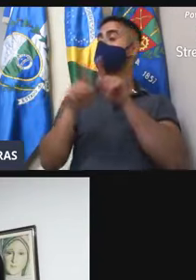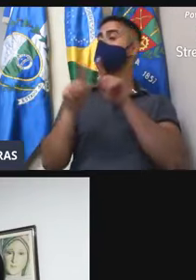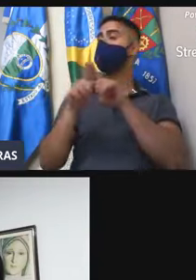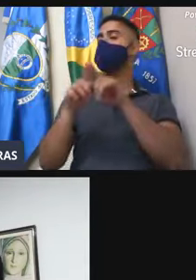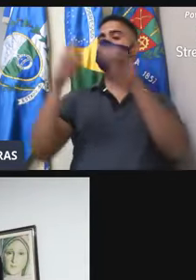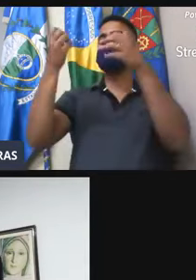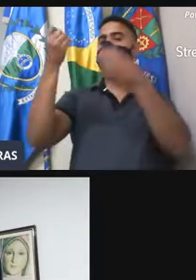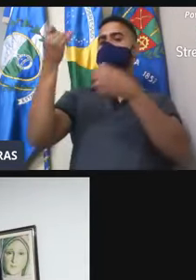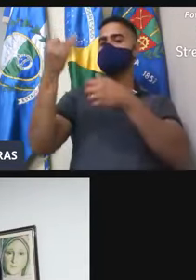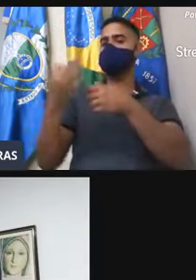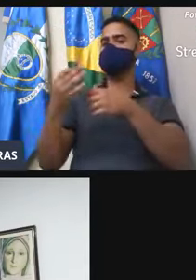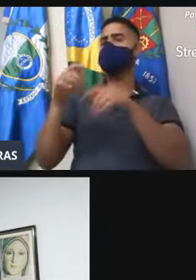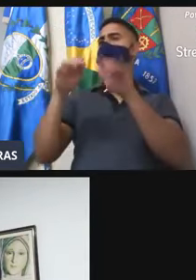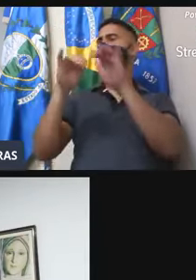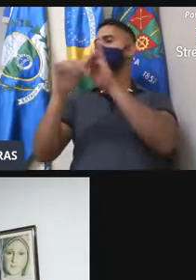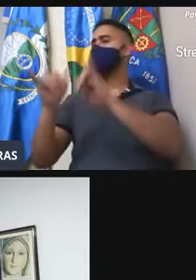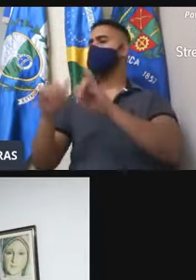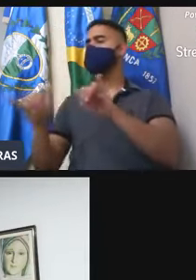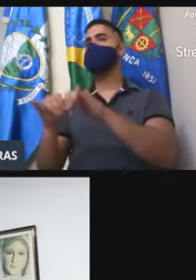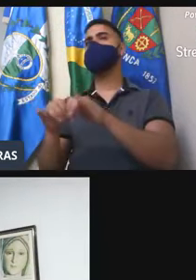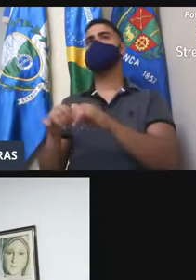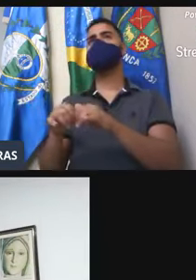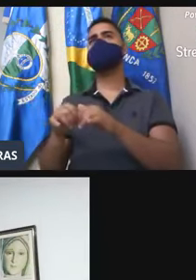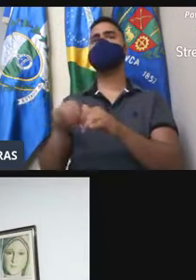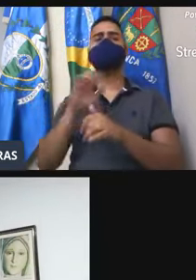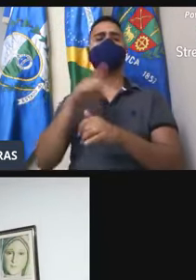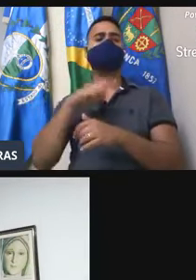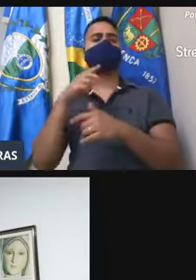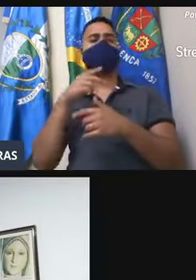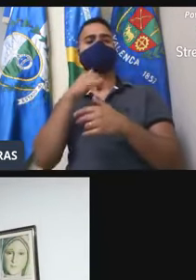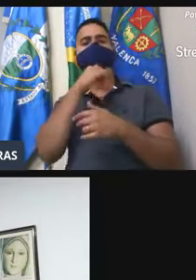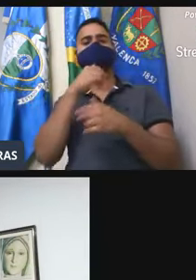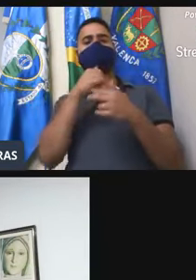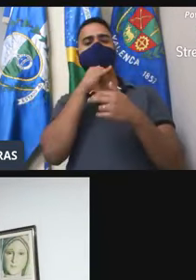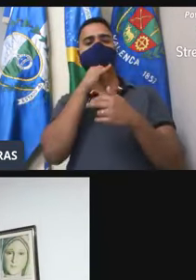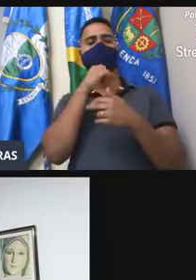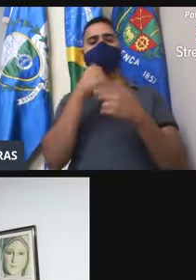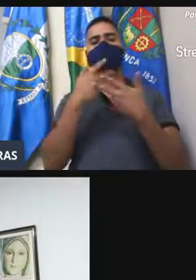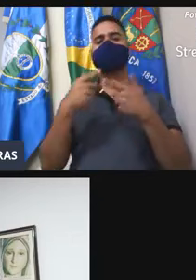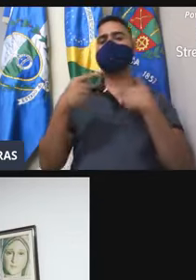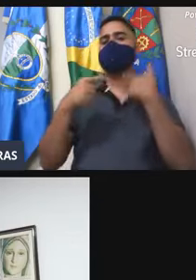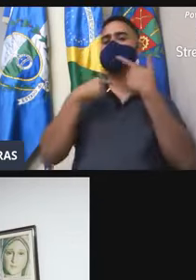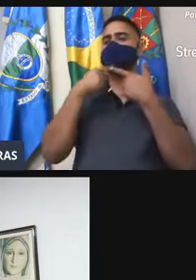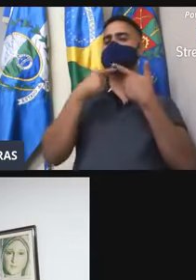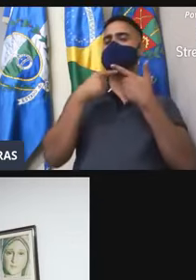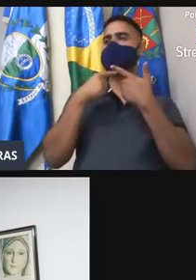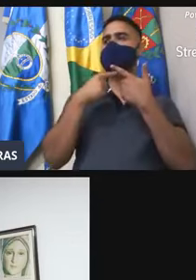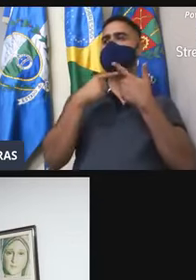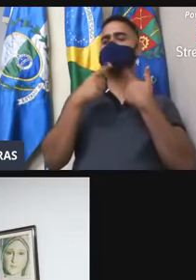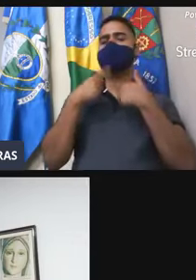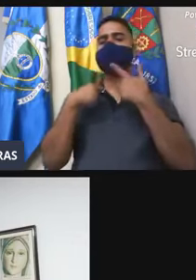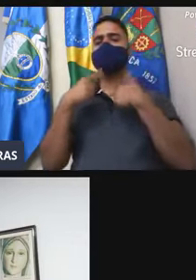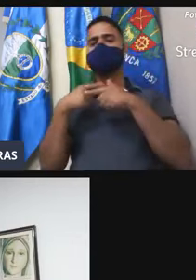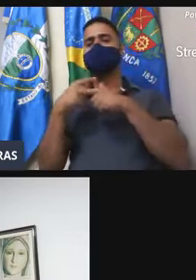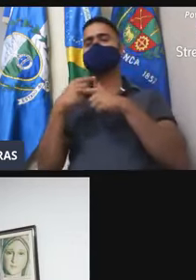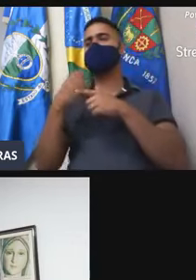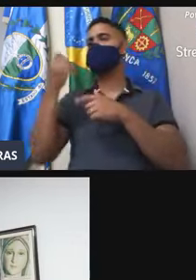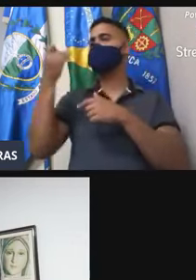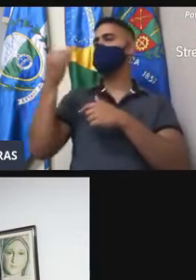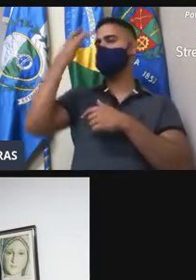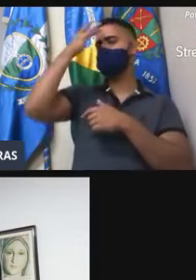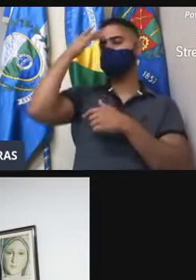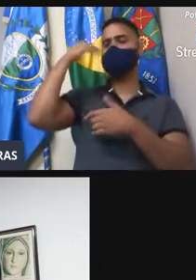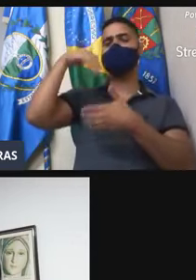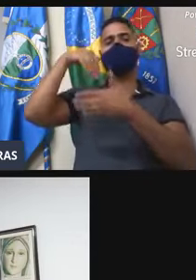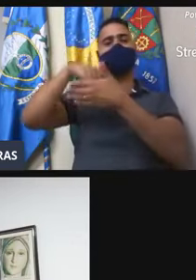gente seja municiado de uma forma mais direta, de alguma dúvida que ficou, para falar para os nossos eleitores, para as pessoas que confiam na